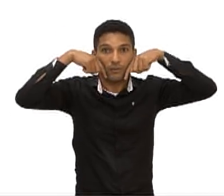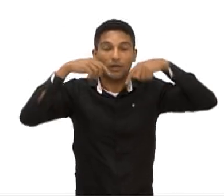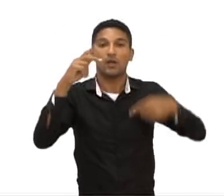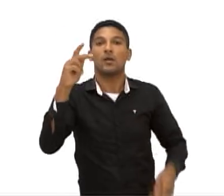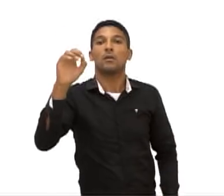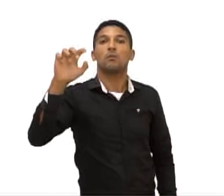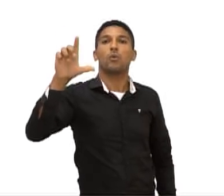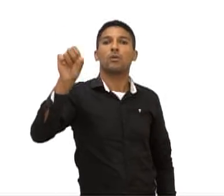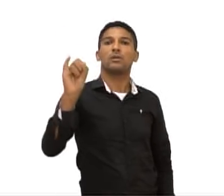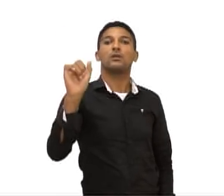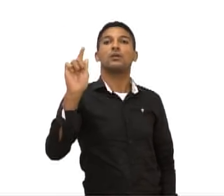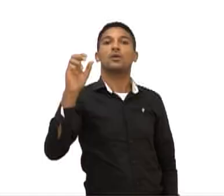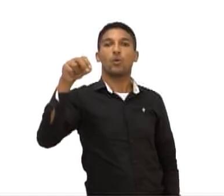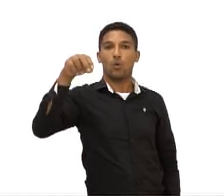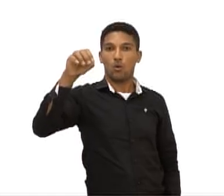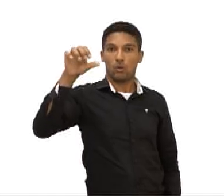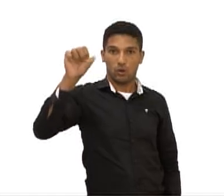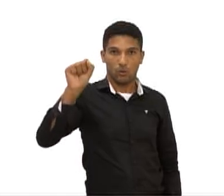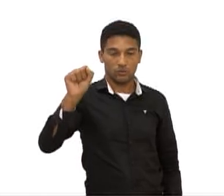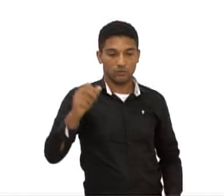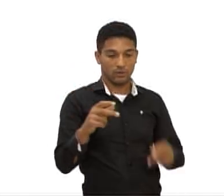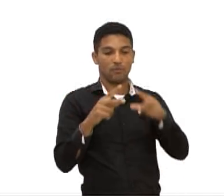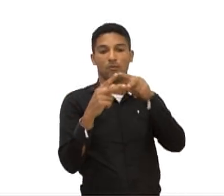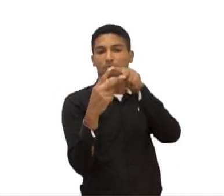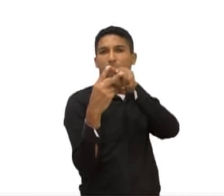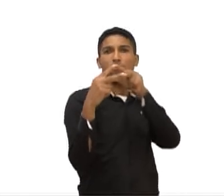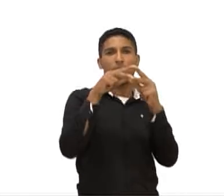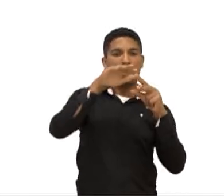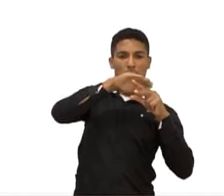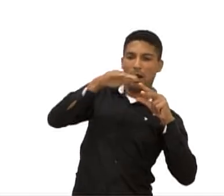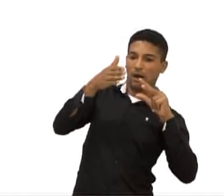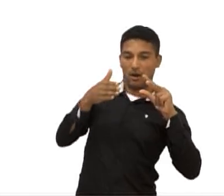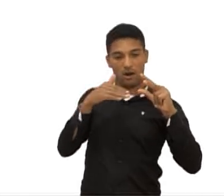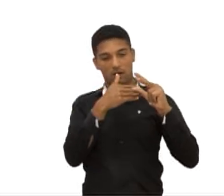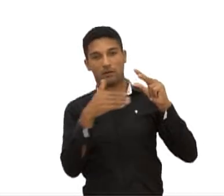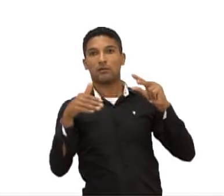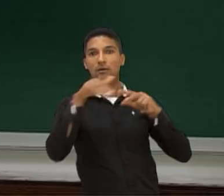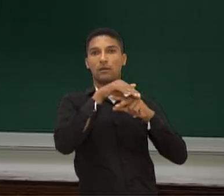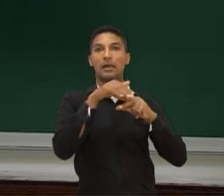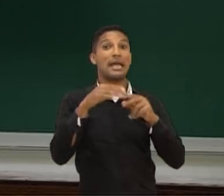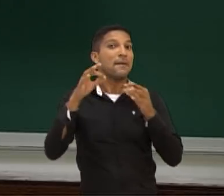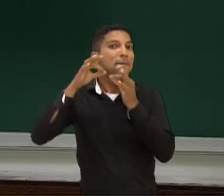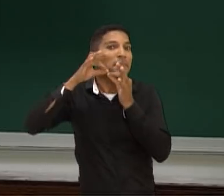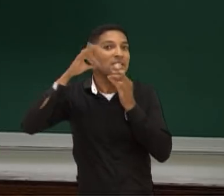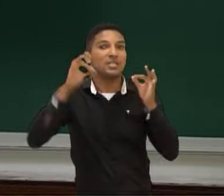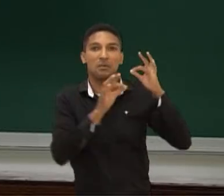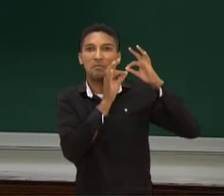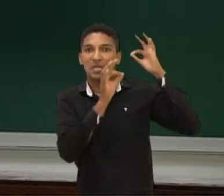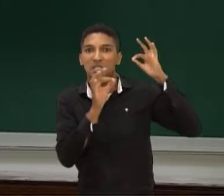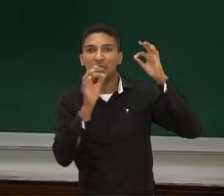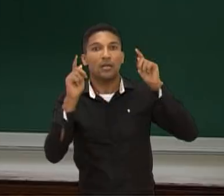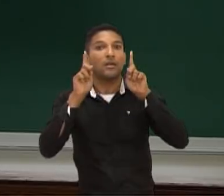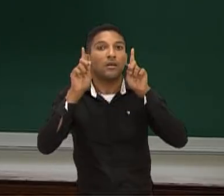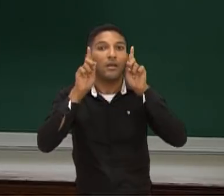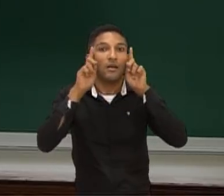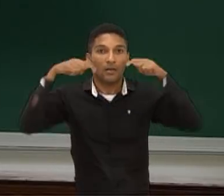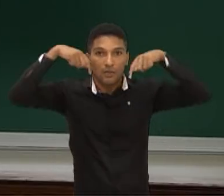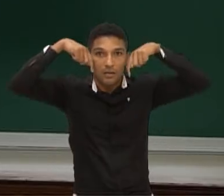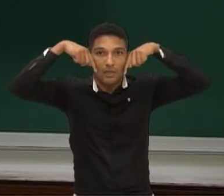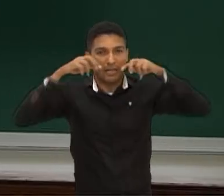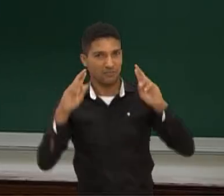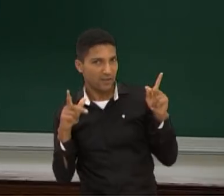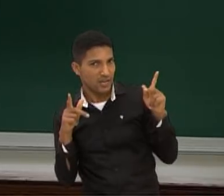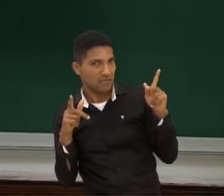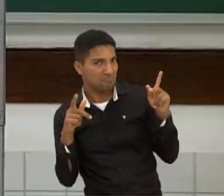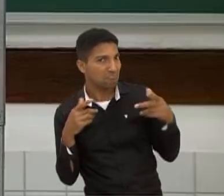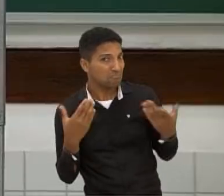dos lados diferentes? Será que os polígonos regulares têm a medida dos lados diferentes? Então, agora é com